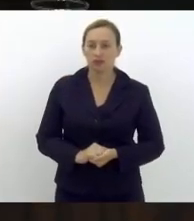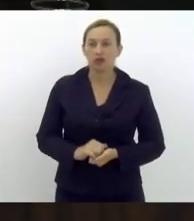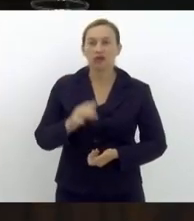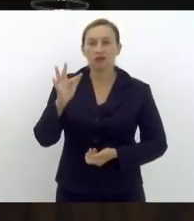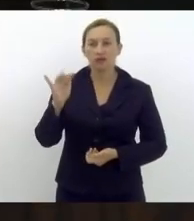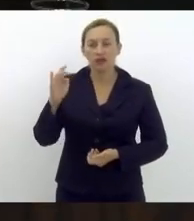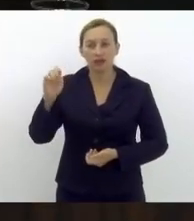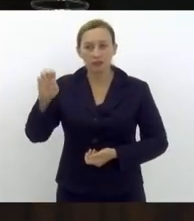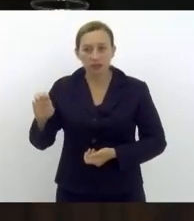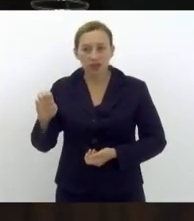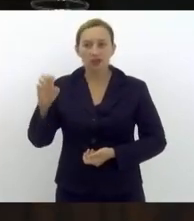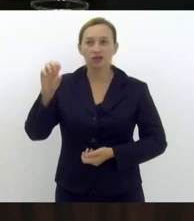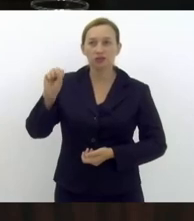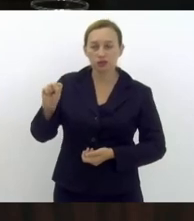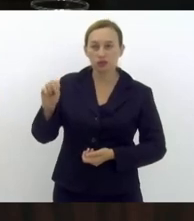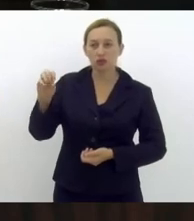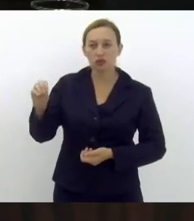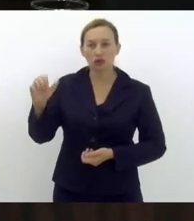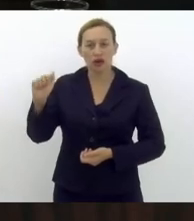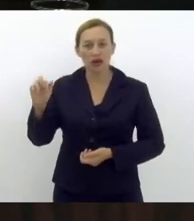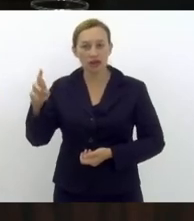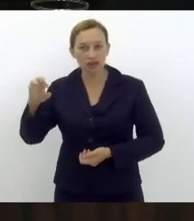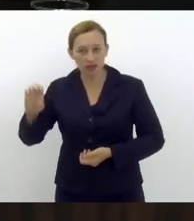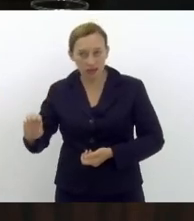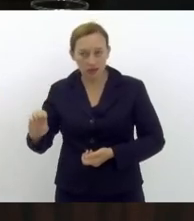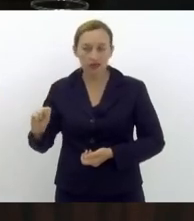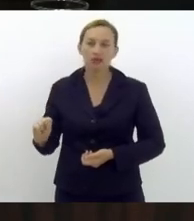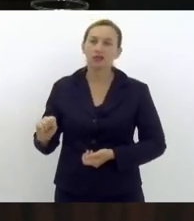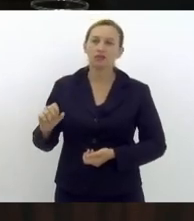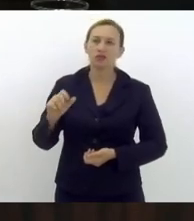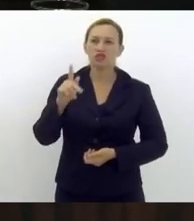Felipe Soares. Filipe Obel.